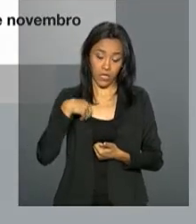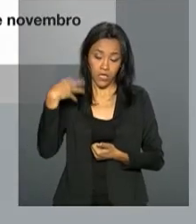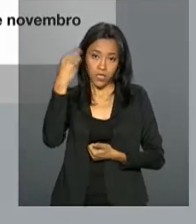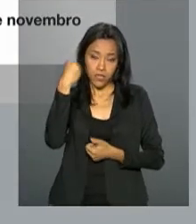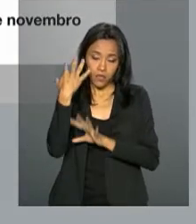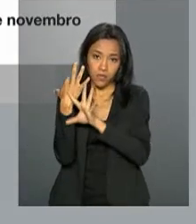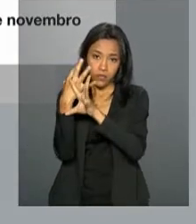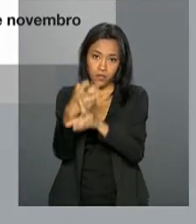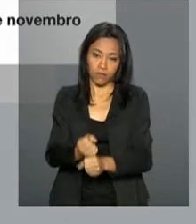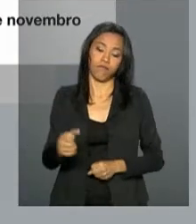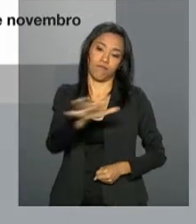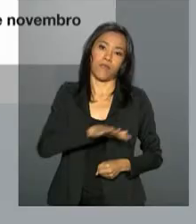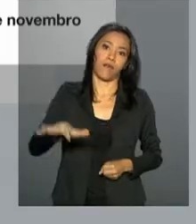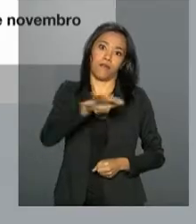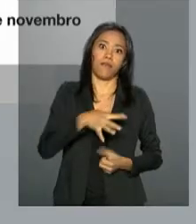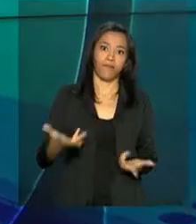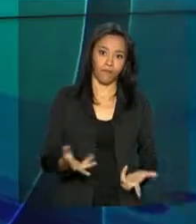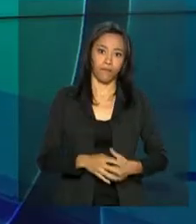setor